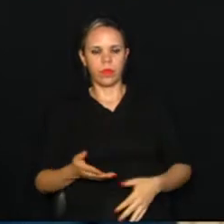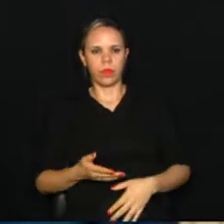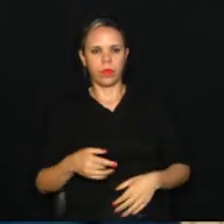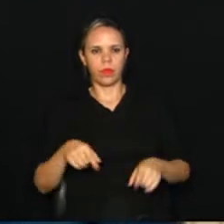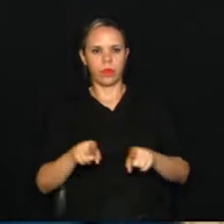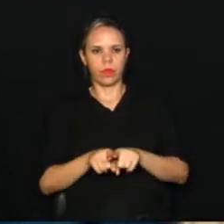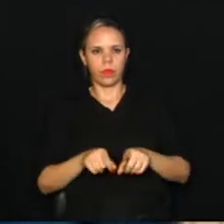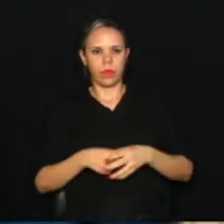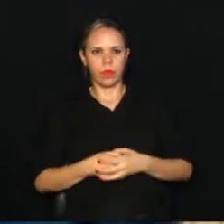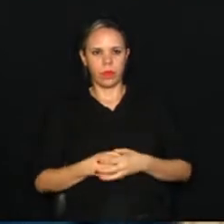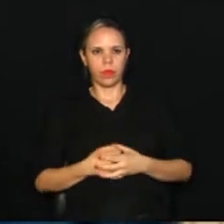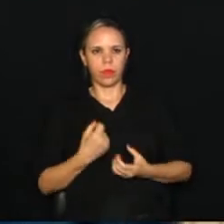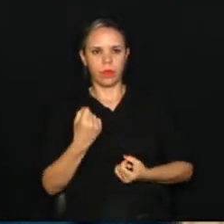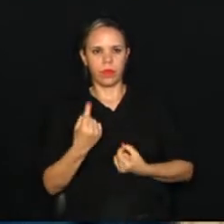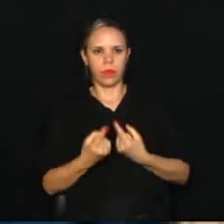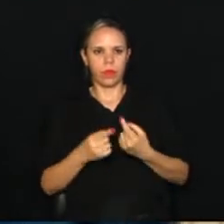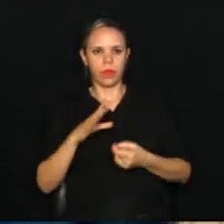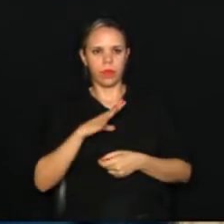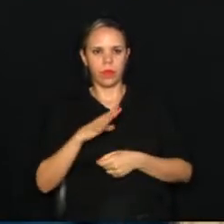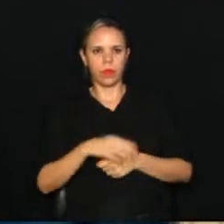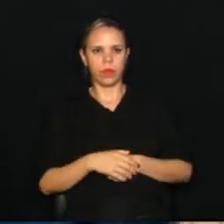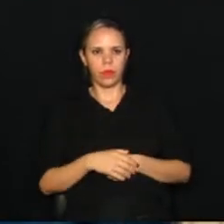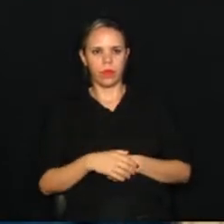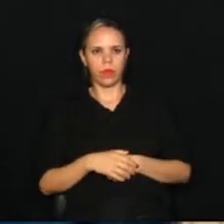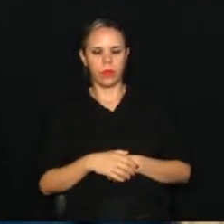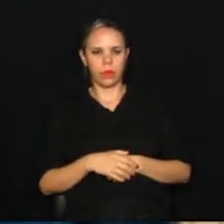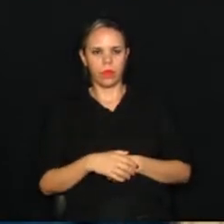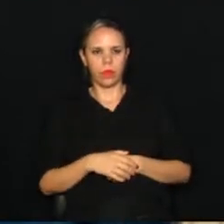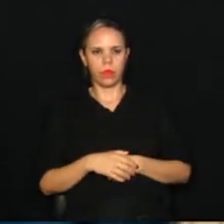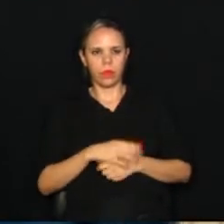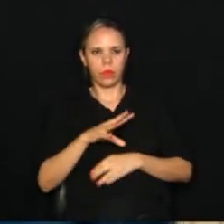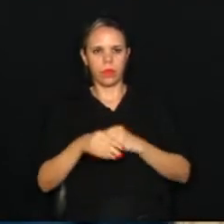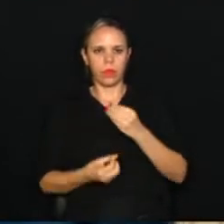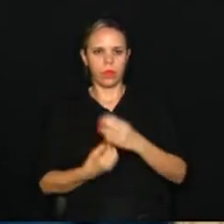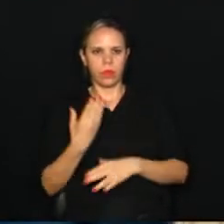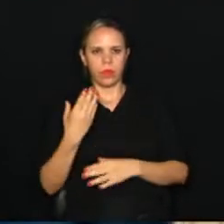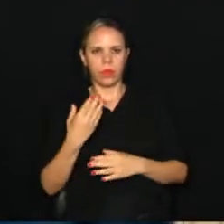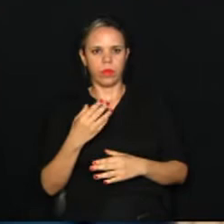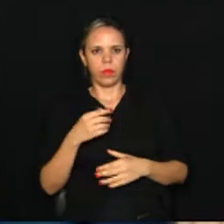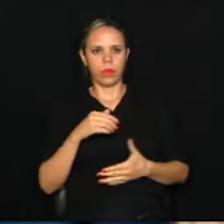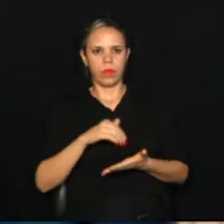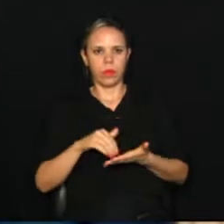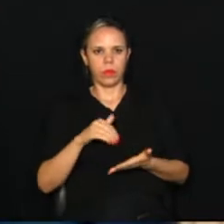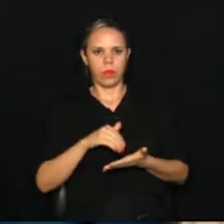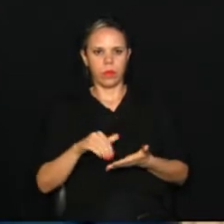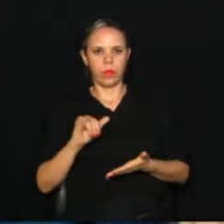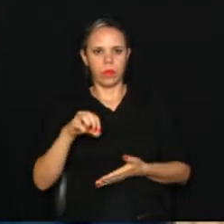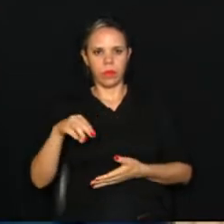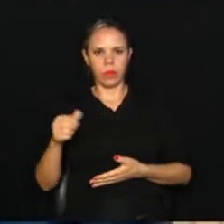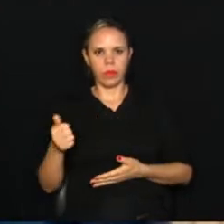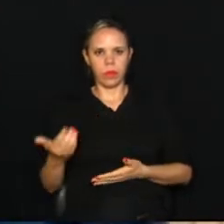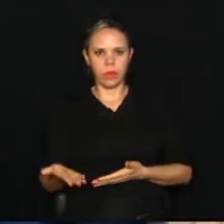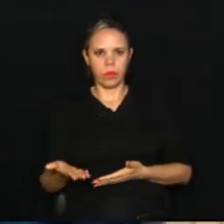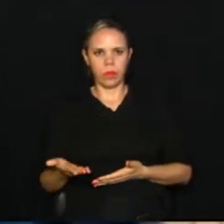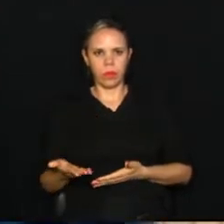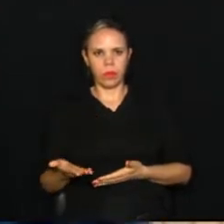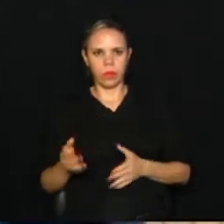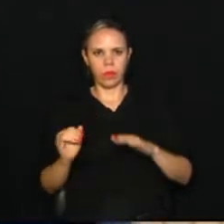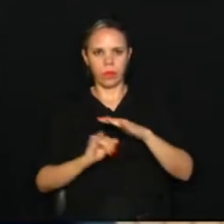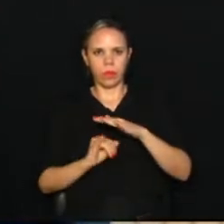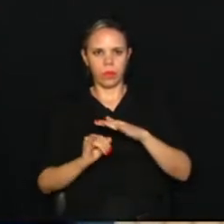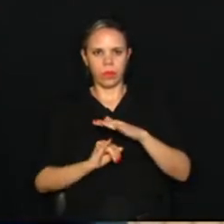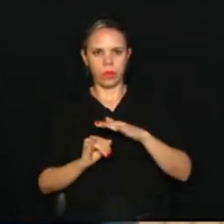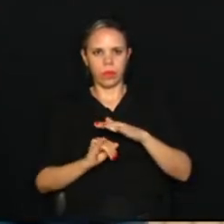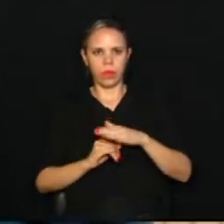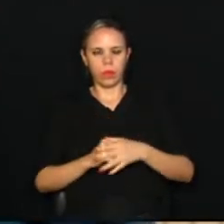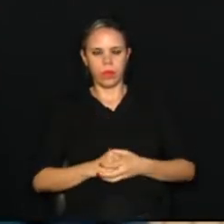também, e algumas dessas cidades até compõem o quadro de acionistas da IMA. A IMA é uma instituição que é